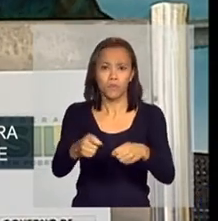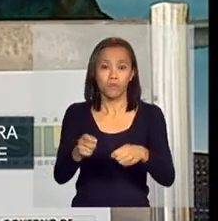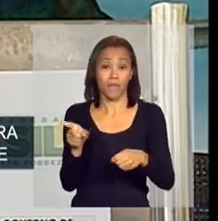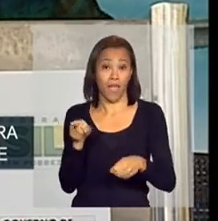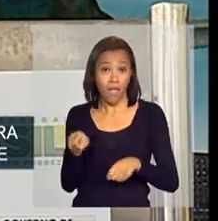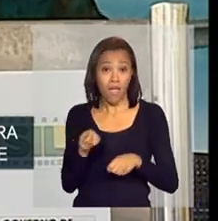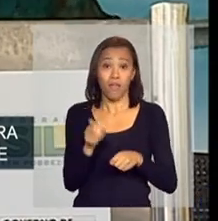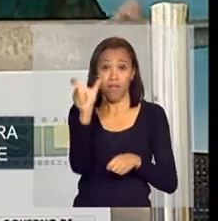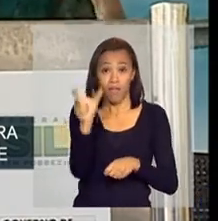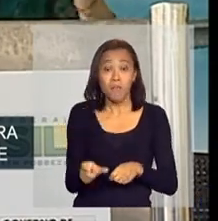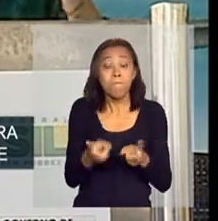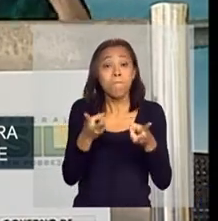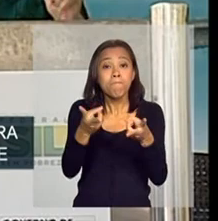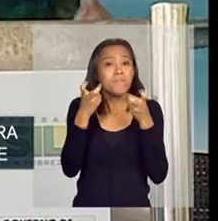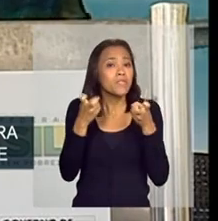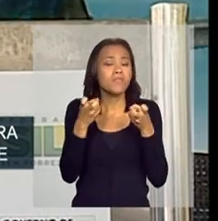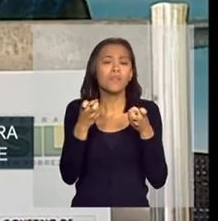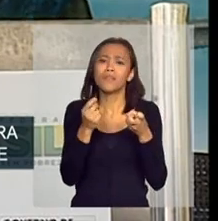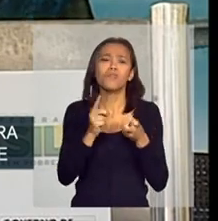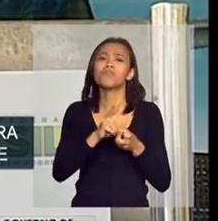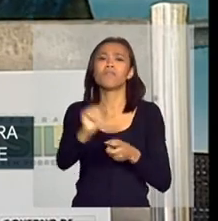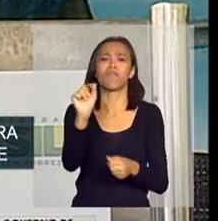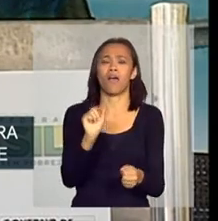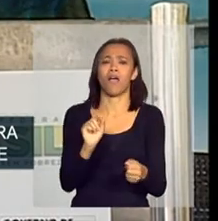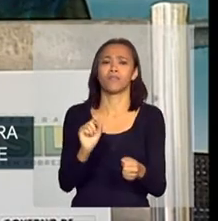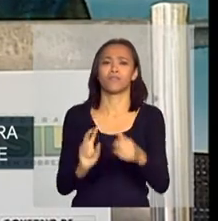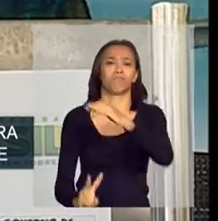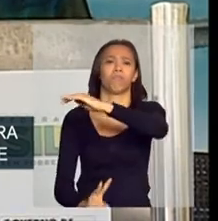percebia que não se faz ponte